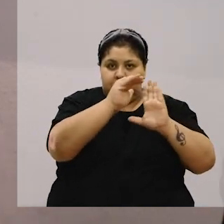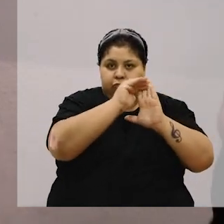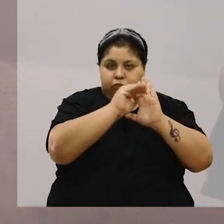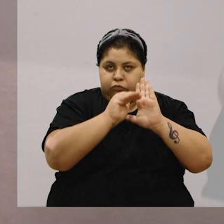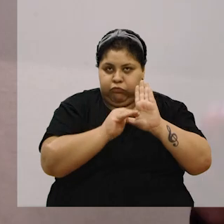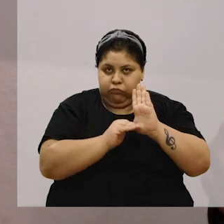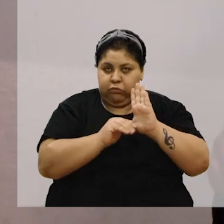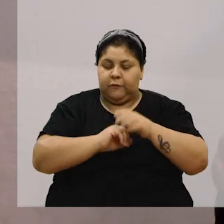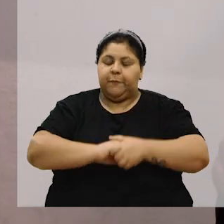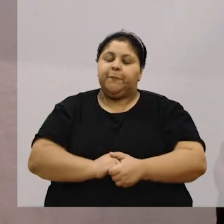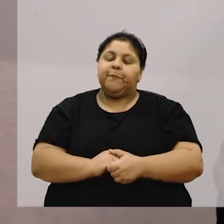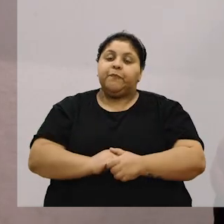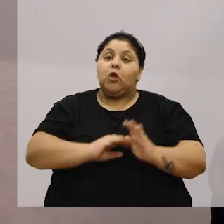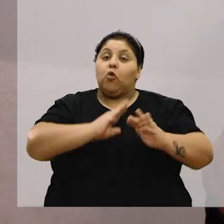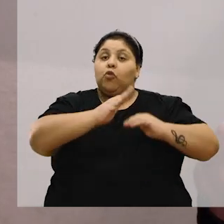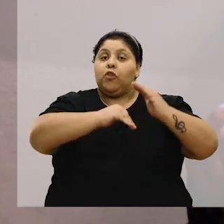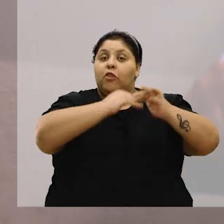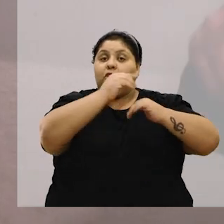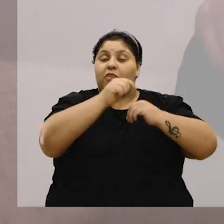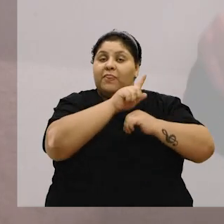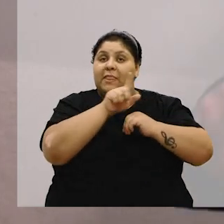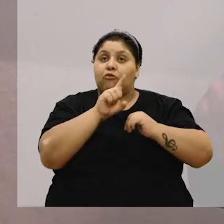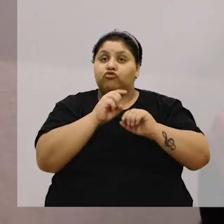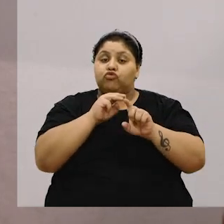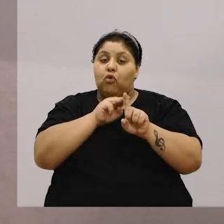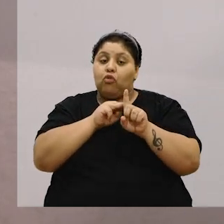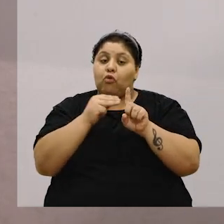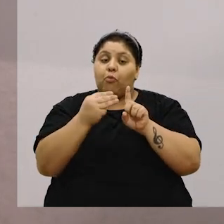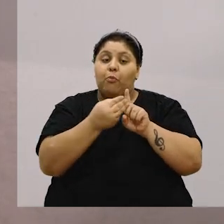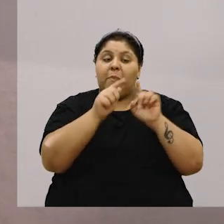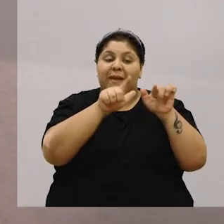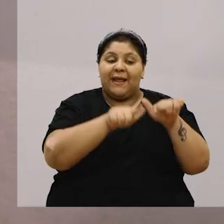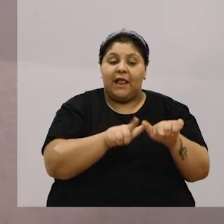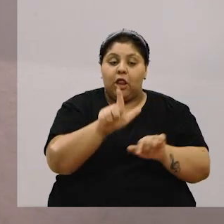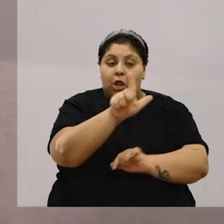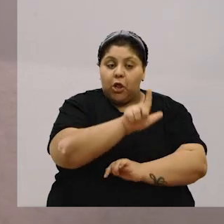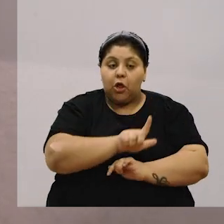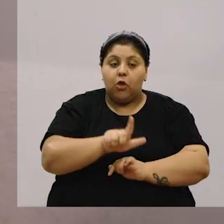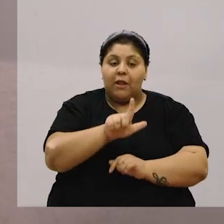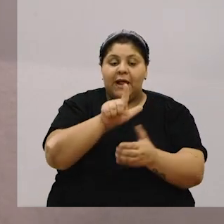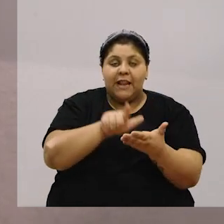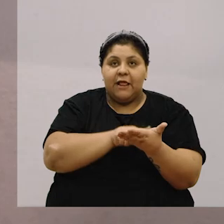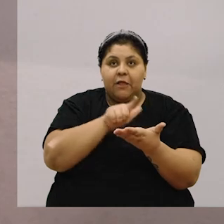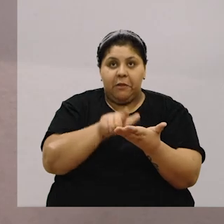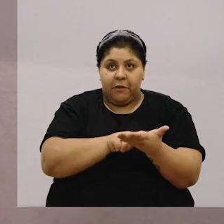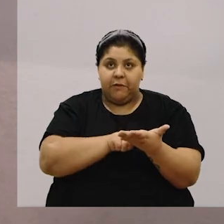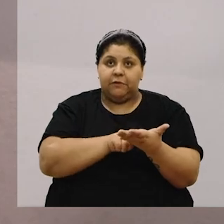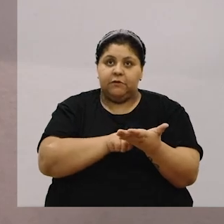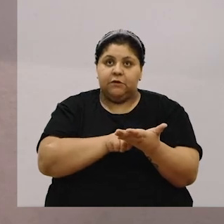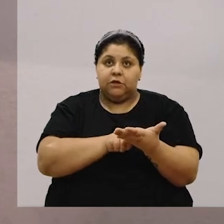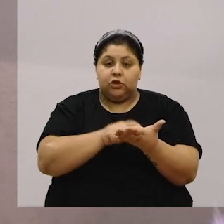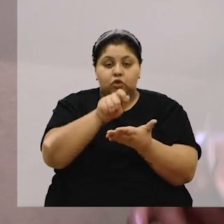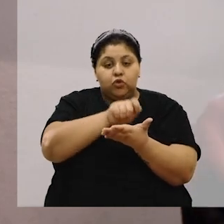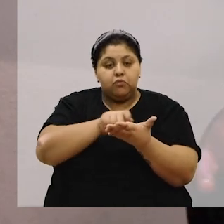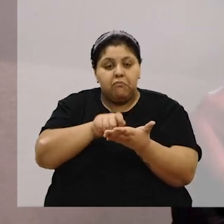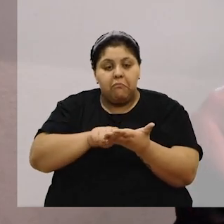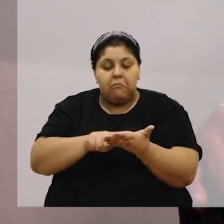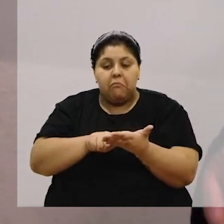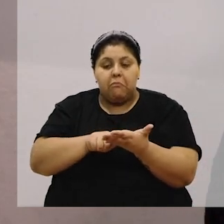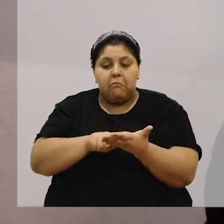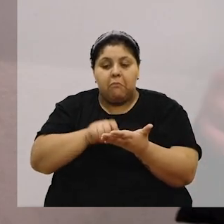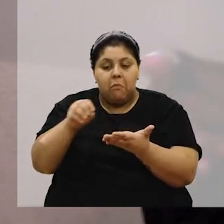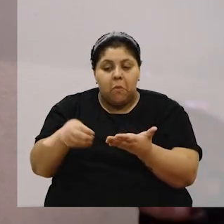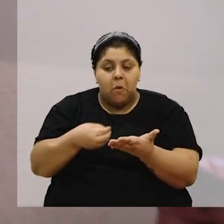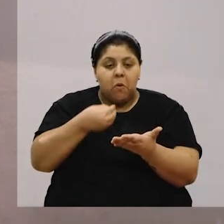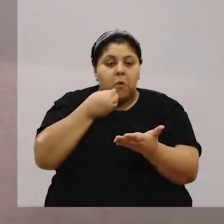Letras, o desenvolvimento não só do mercado local de literatura, o mercado livreiro e dos